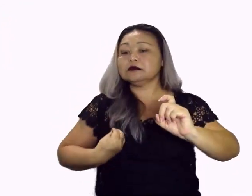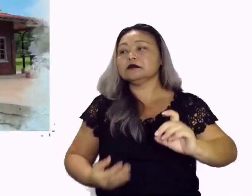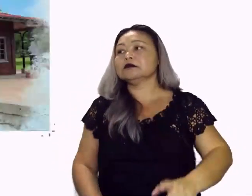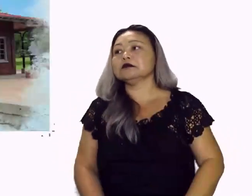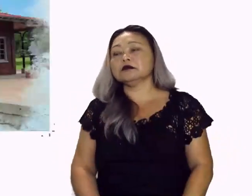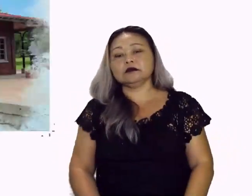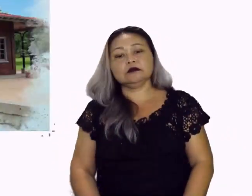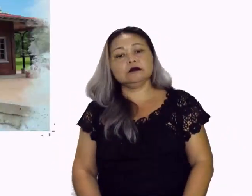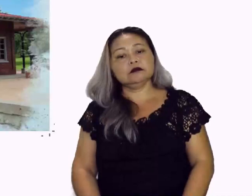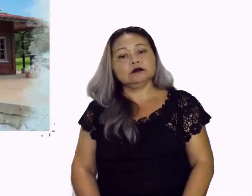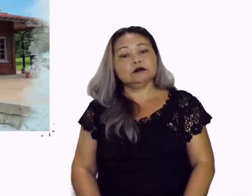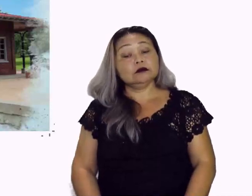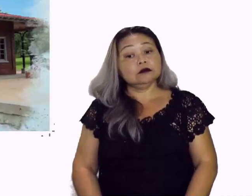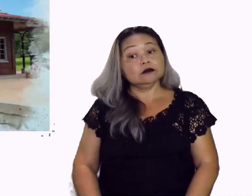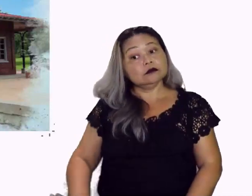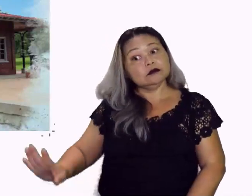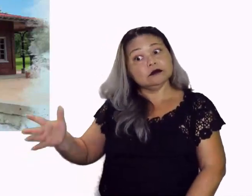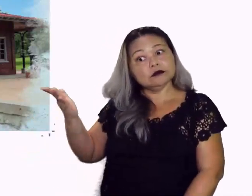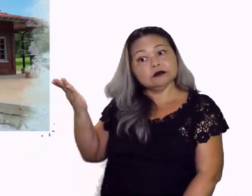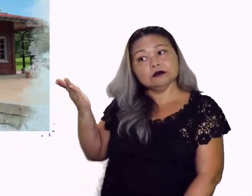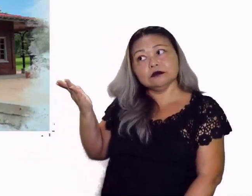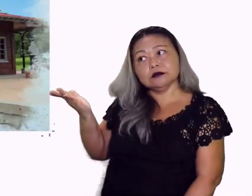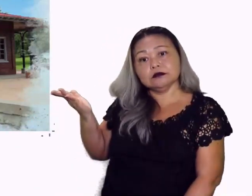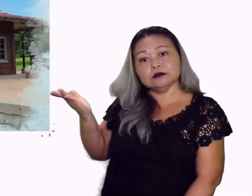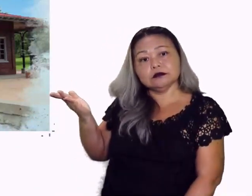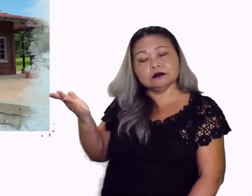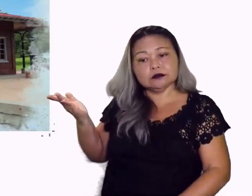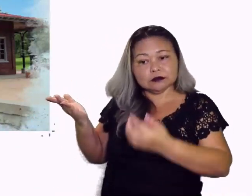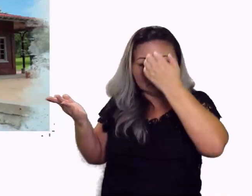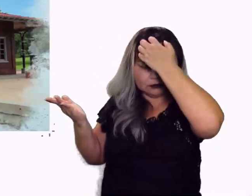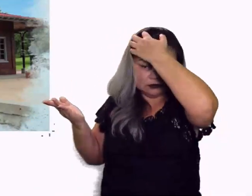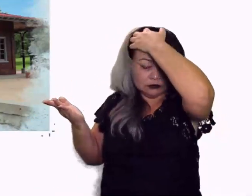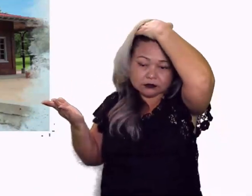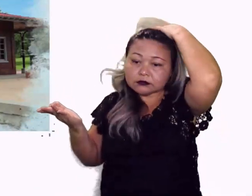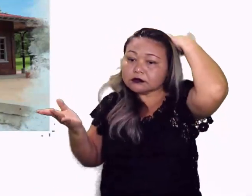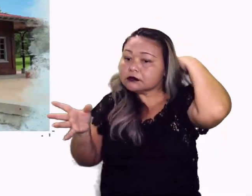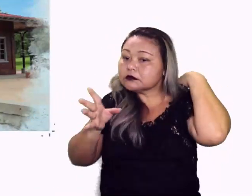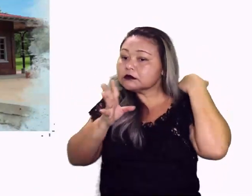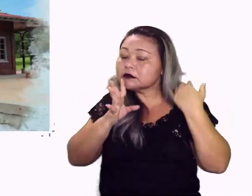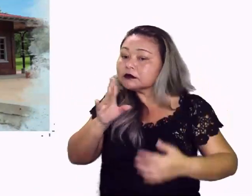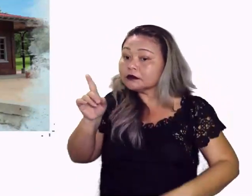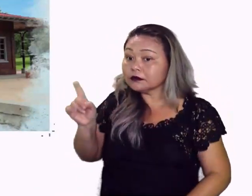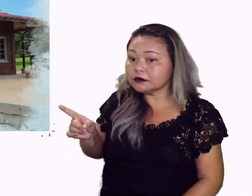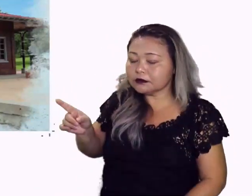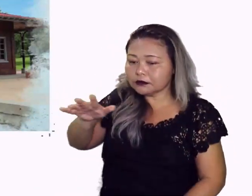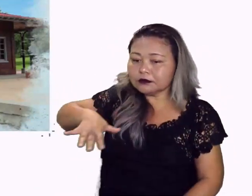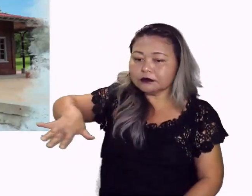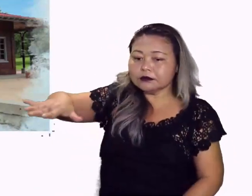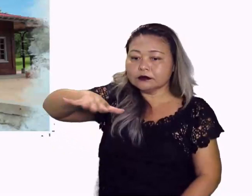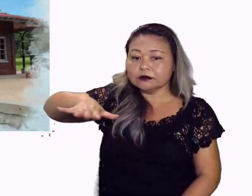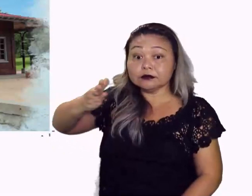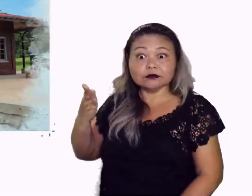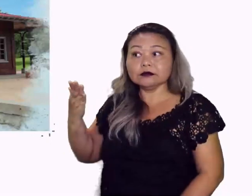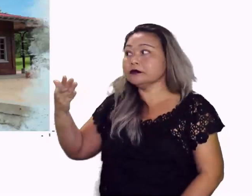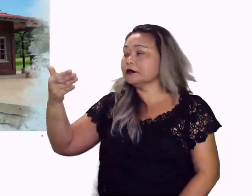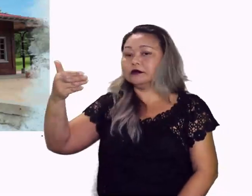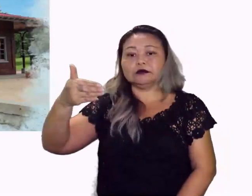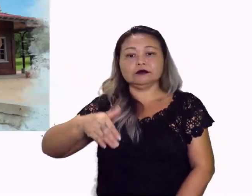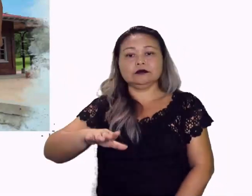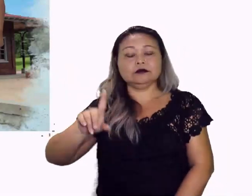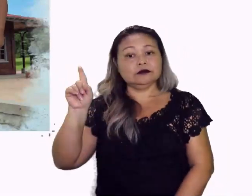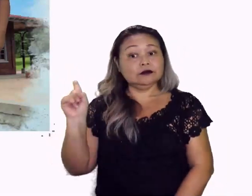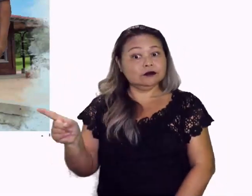lá? Olha aí. Você conhece algum mito de sua região? Vamos adentrar agora, olha